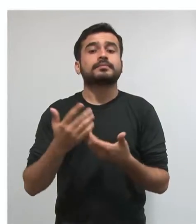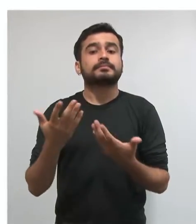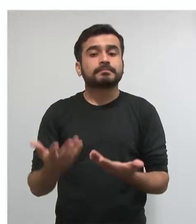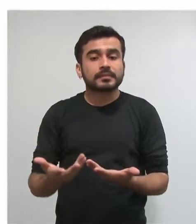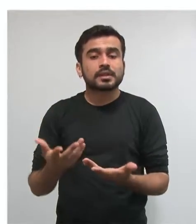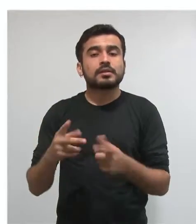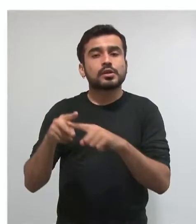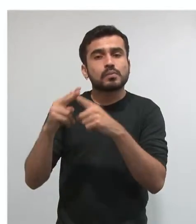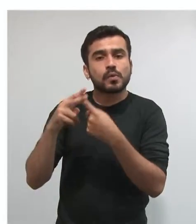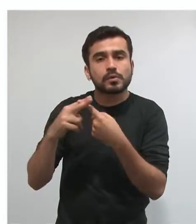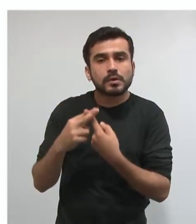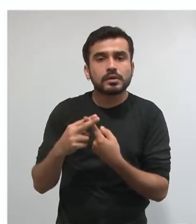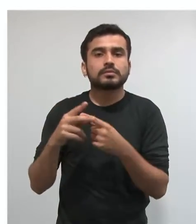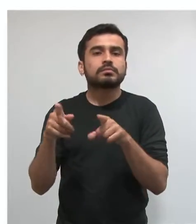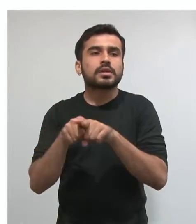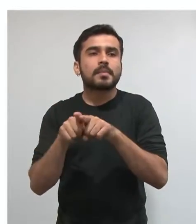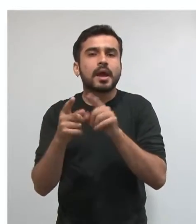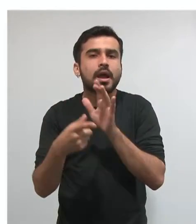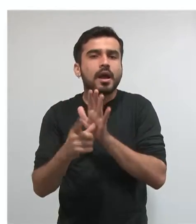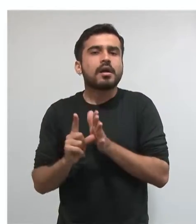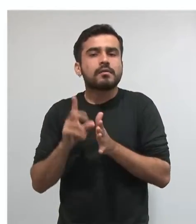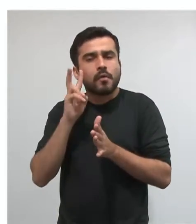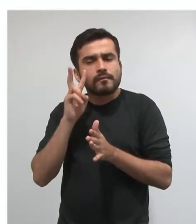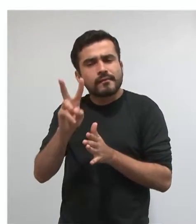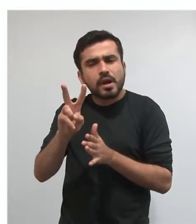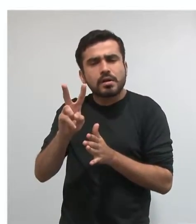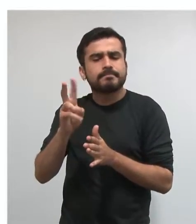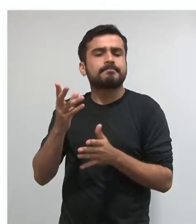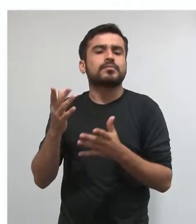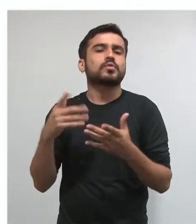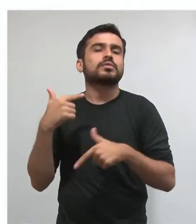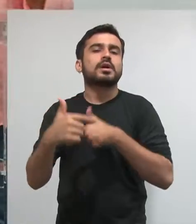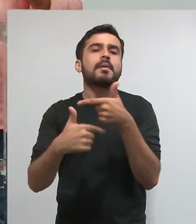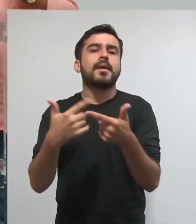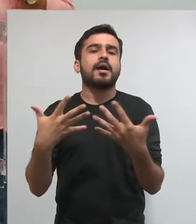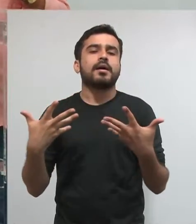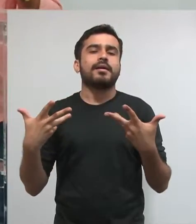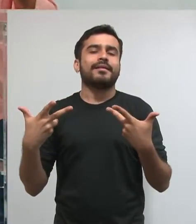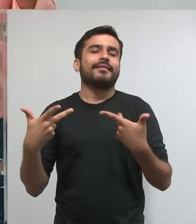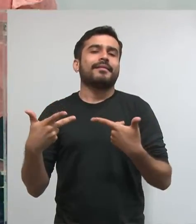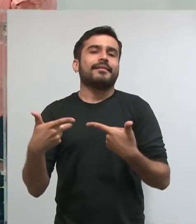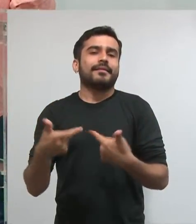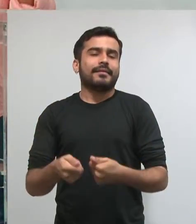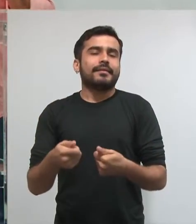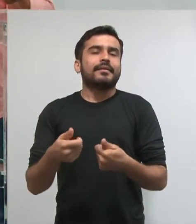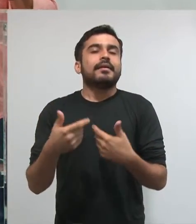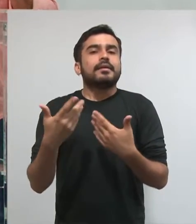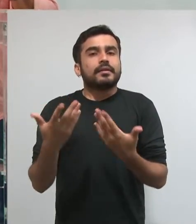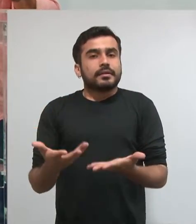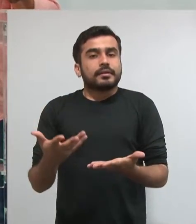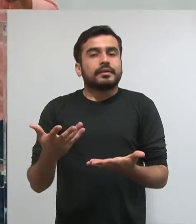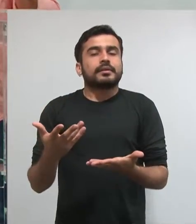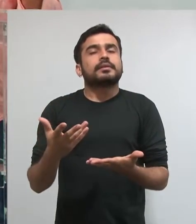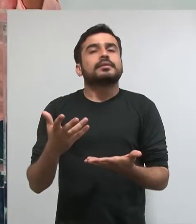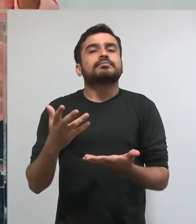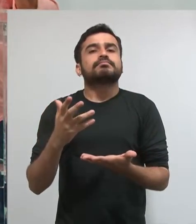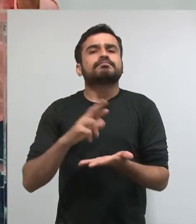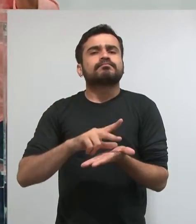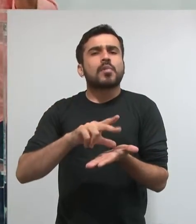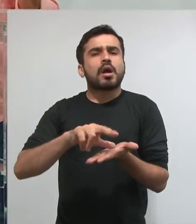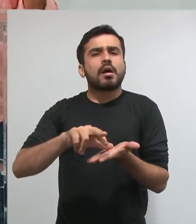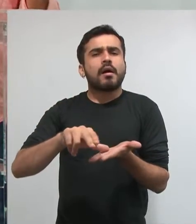e corretivo, né, para um trabalho mais qualificado. E aí, nessa ideia de você ter diferentes elementos